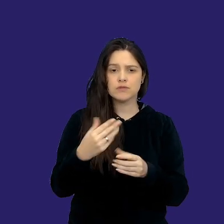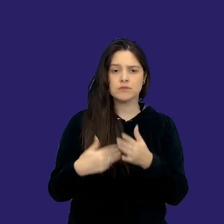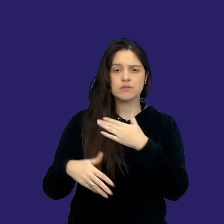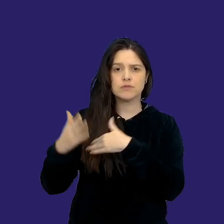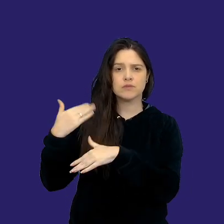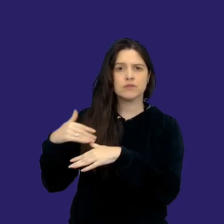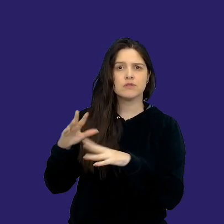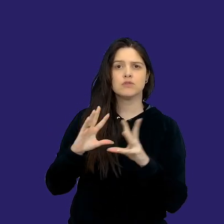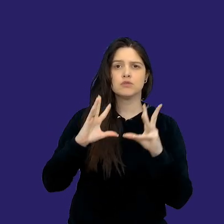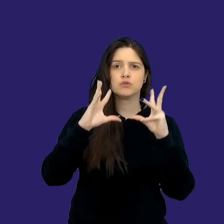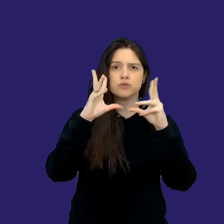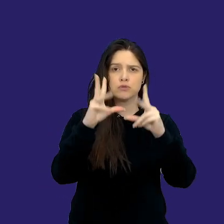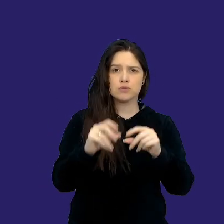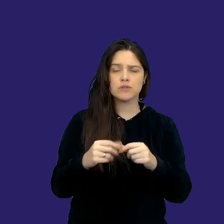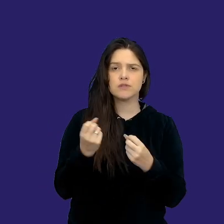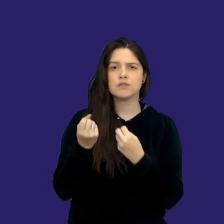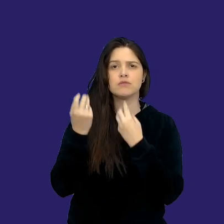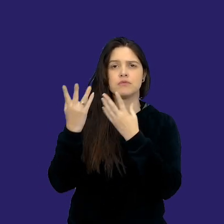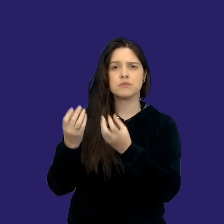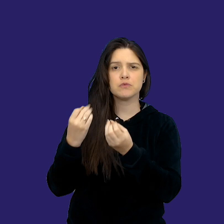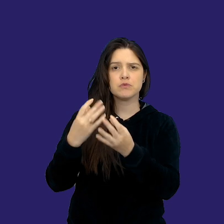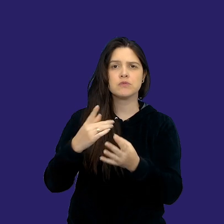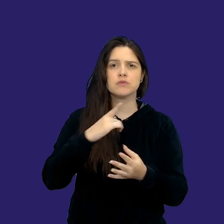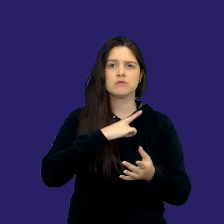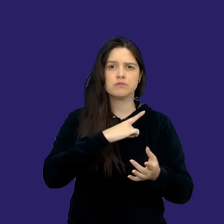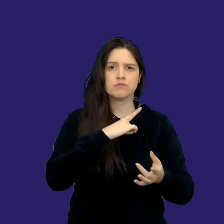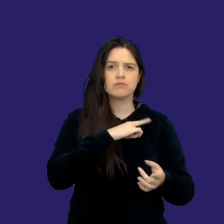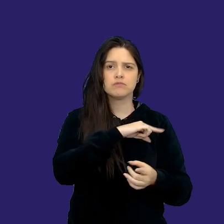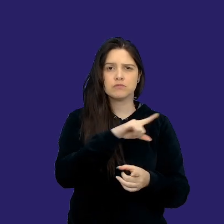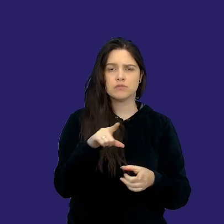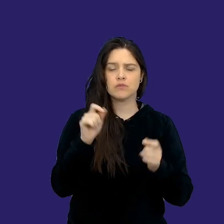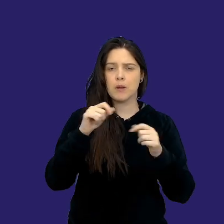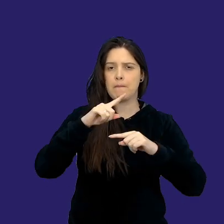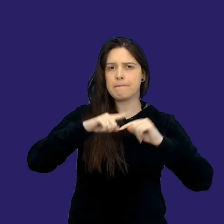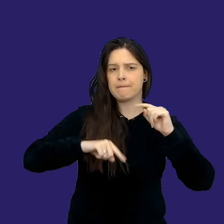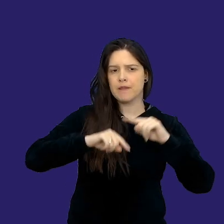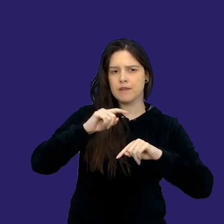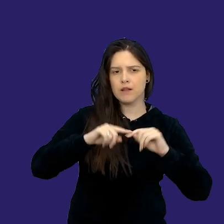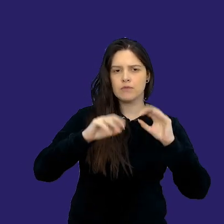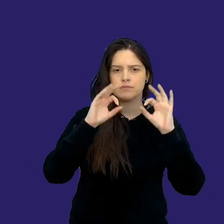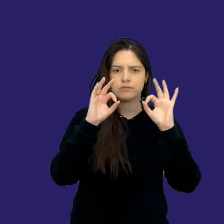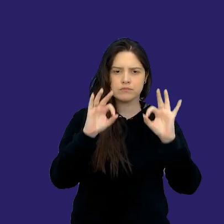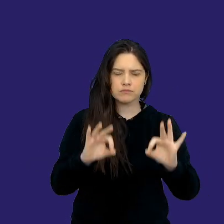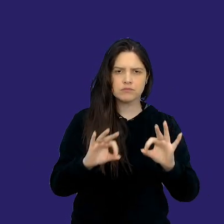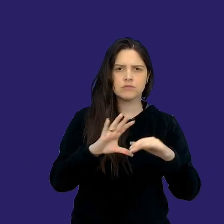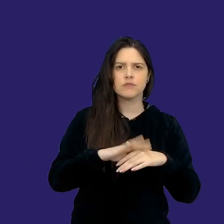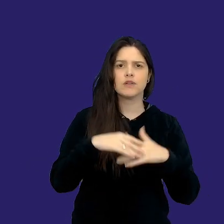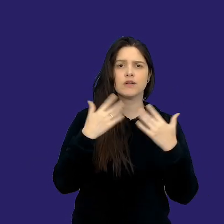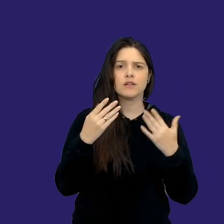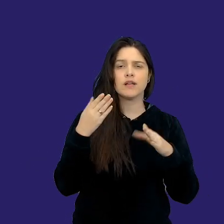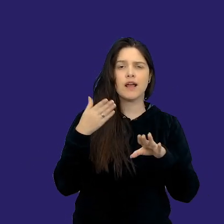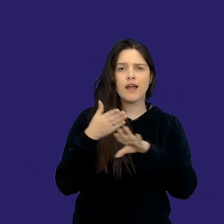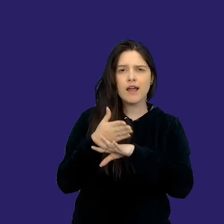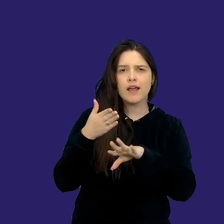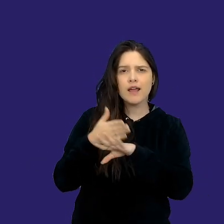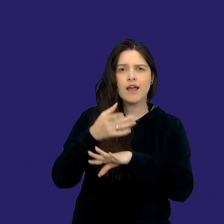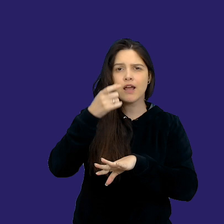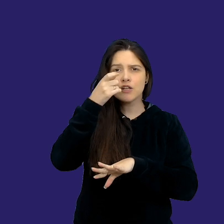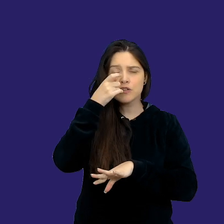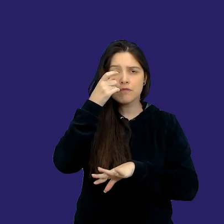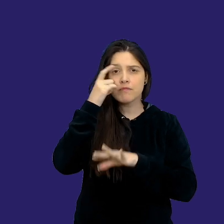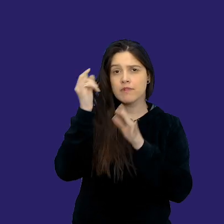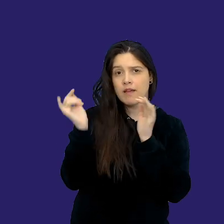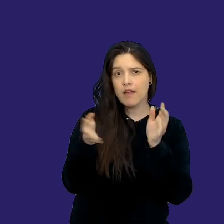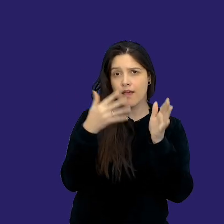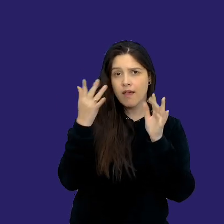E todas as formações que virão a ser feitas, nós também estamos com todo esse material lá disponibilizado. Então, basta a gente acessar lá para a gente ter esse